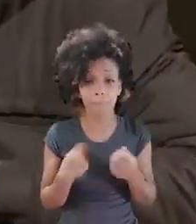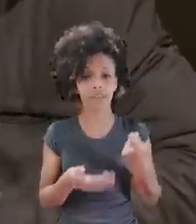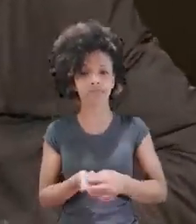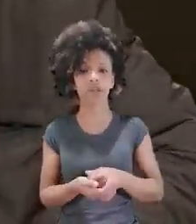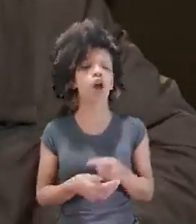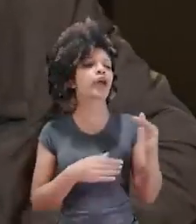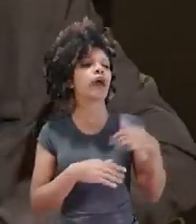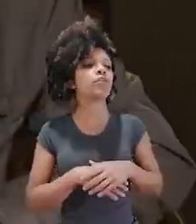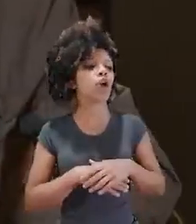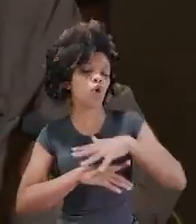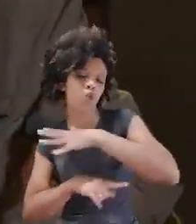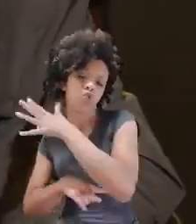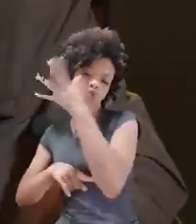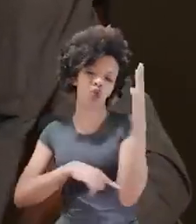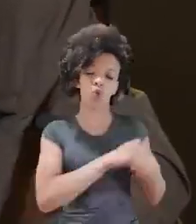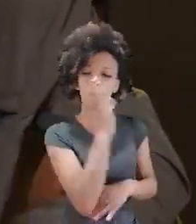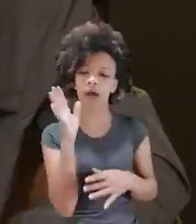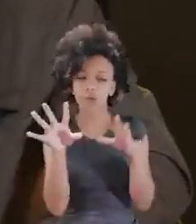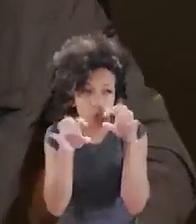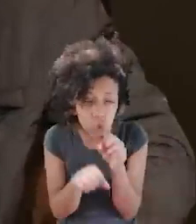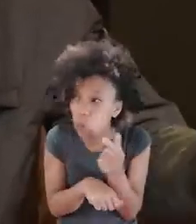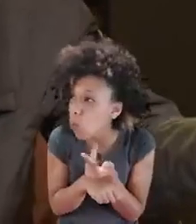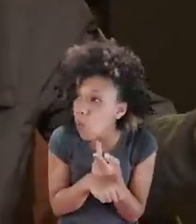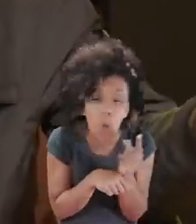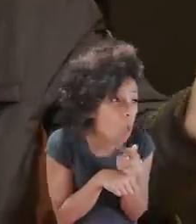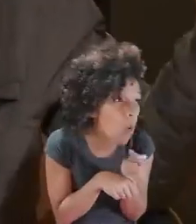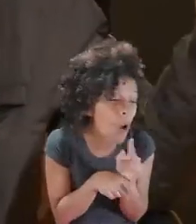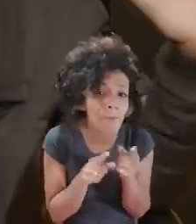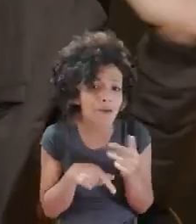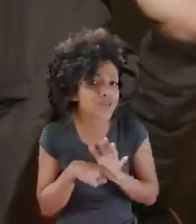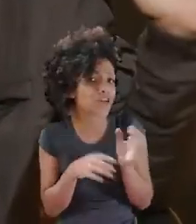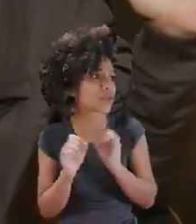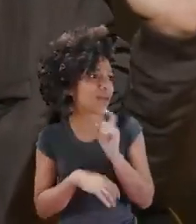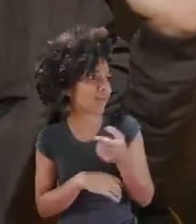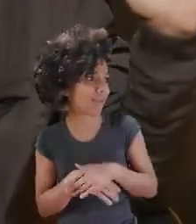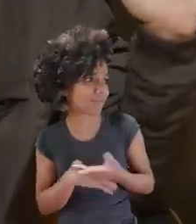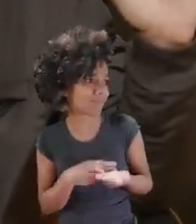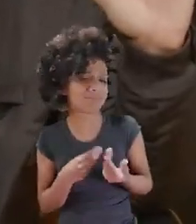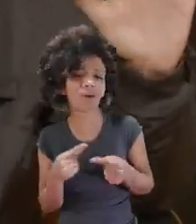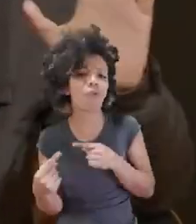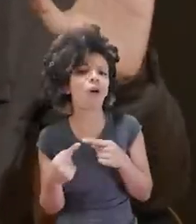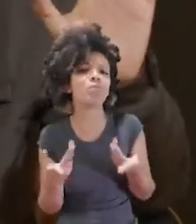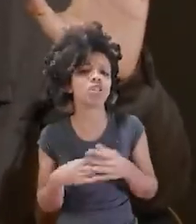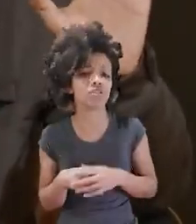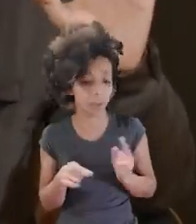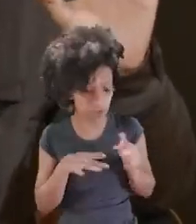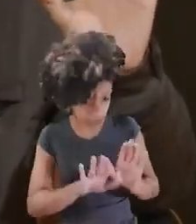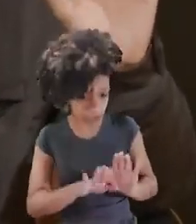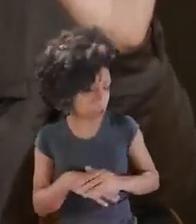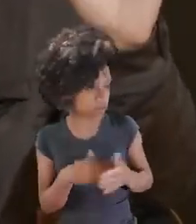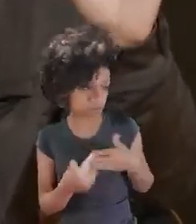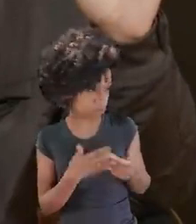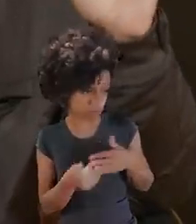eu quero que você fique lá no meio do mato no escuro É mas eu não posso ajudar ninguém ali eu não vou servir para nada ele não tá mas você vai